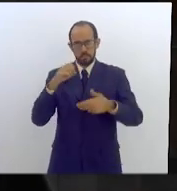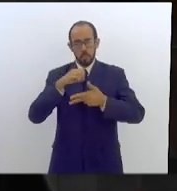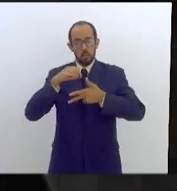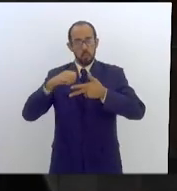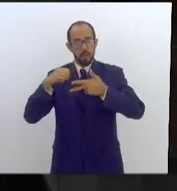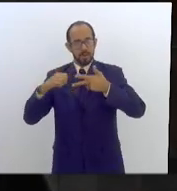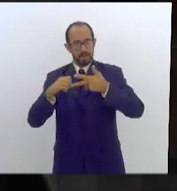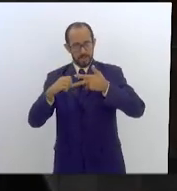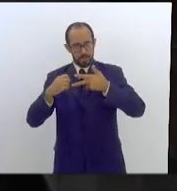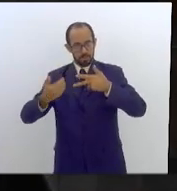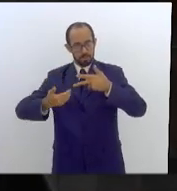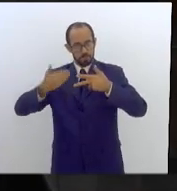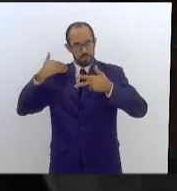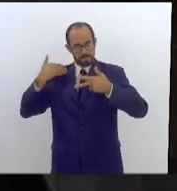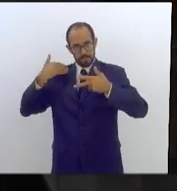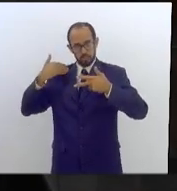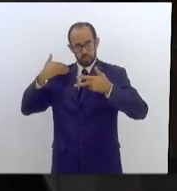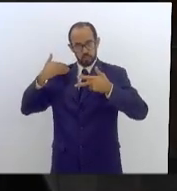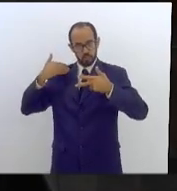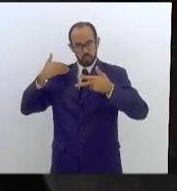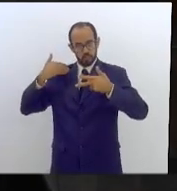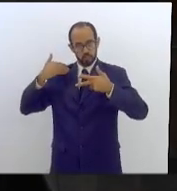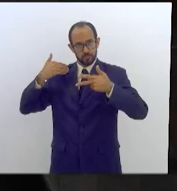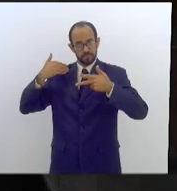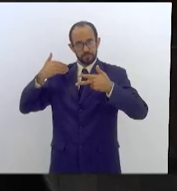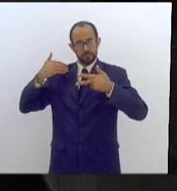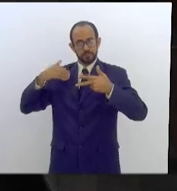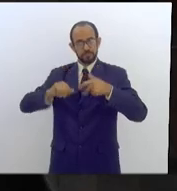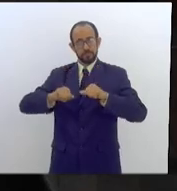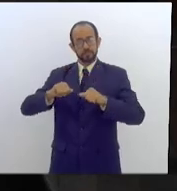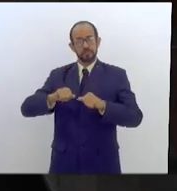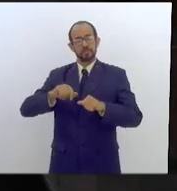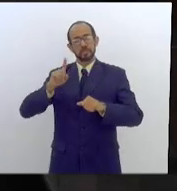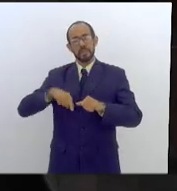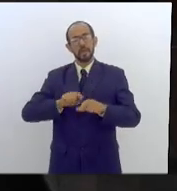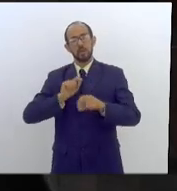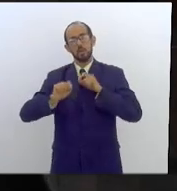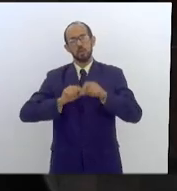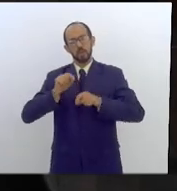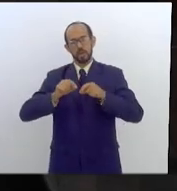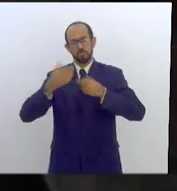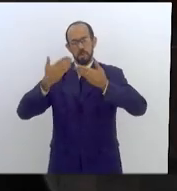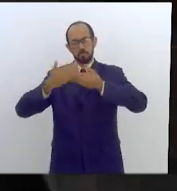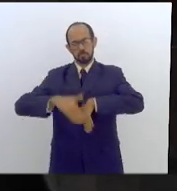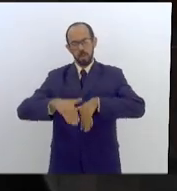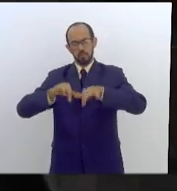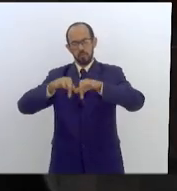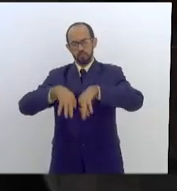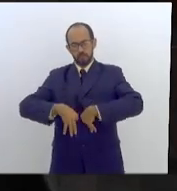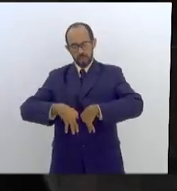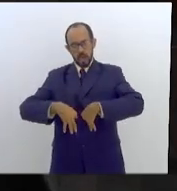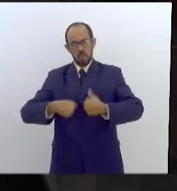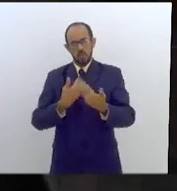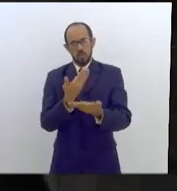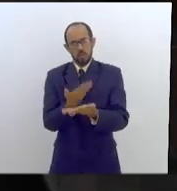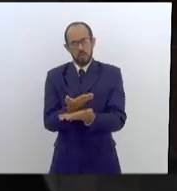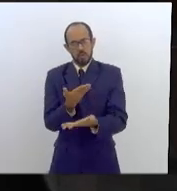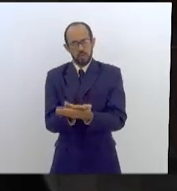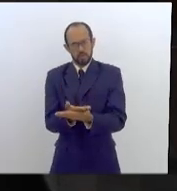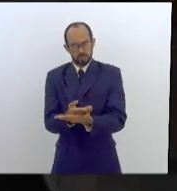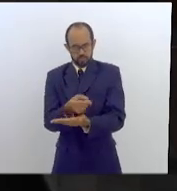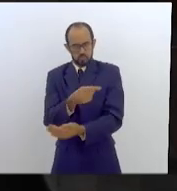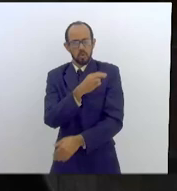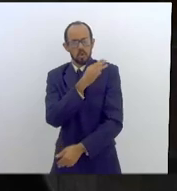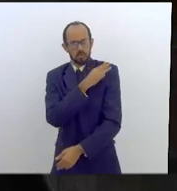do Exame Nacional do Ensino Médio que é por assim dizer um exame Terminal da Educação Básica e hoje a principal